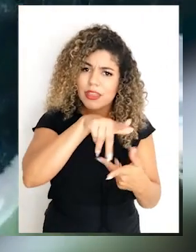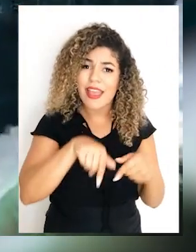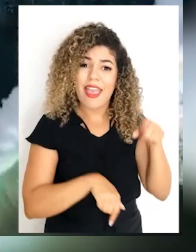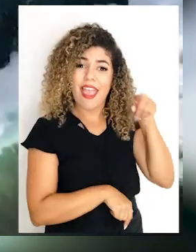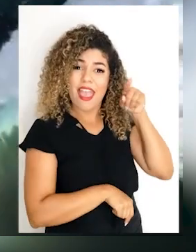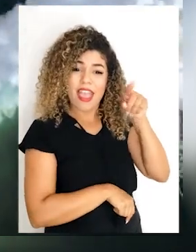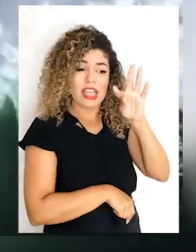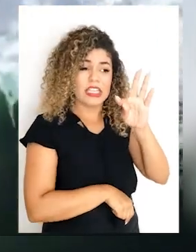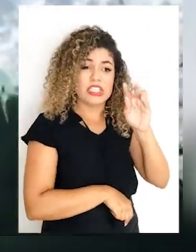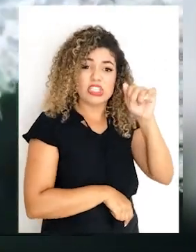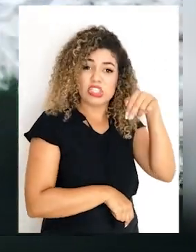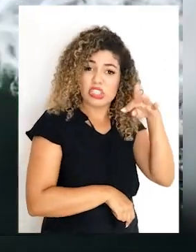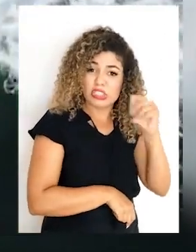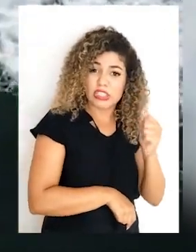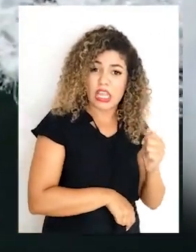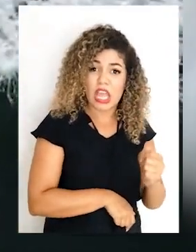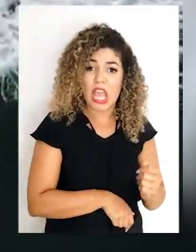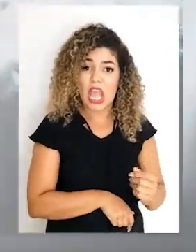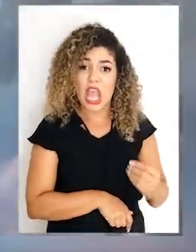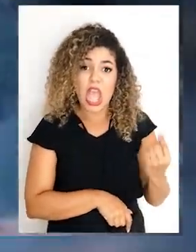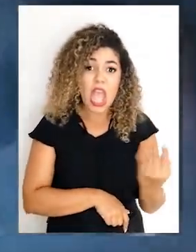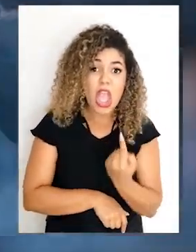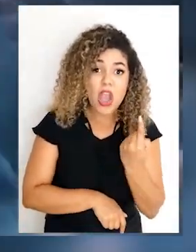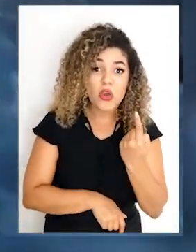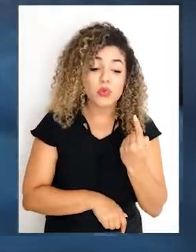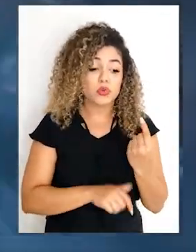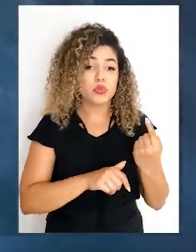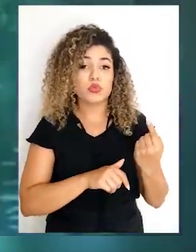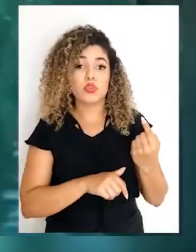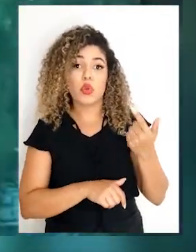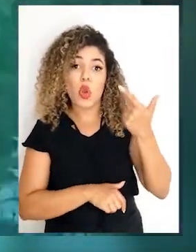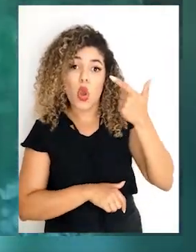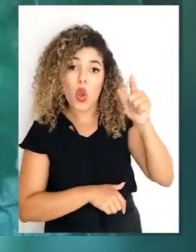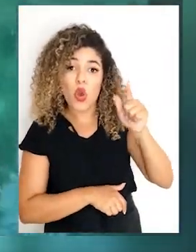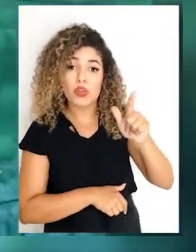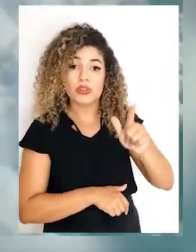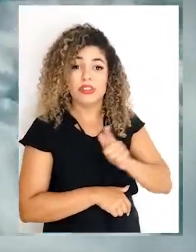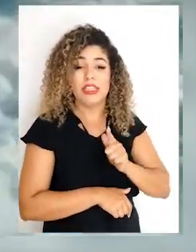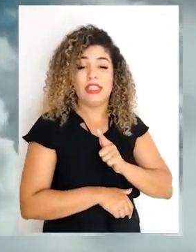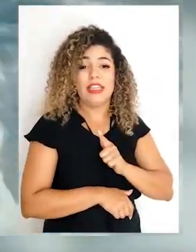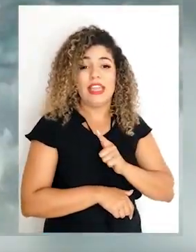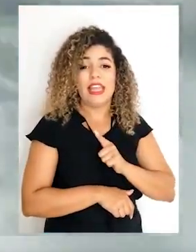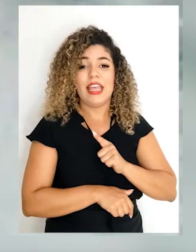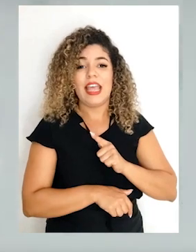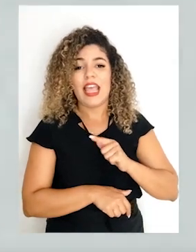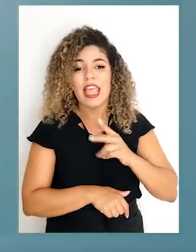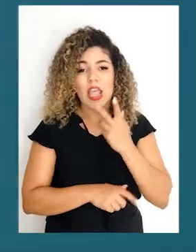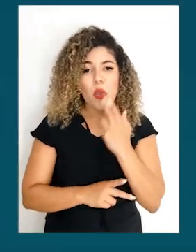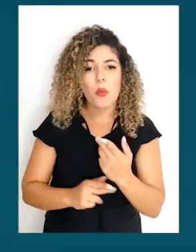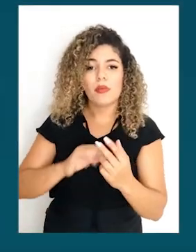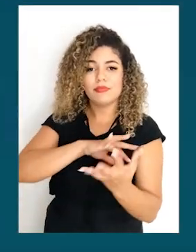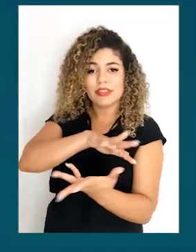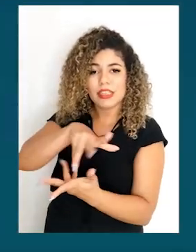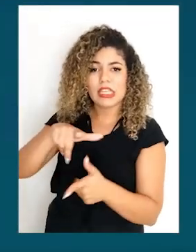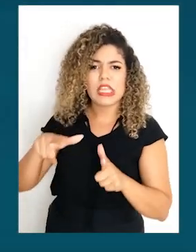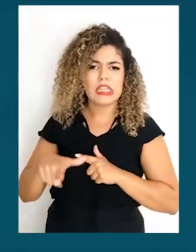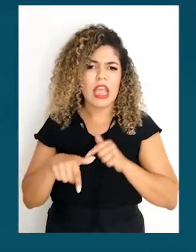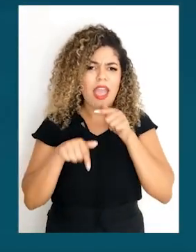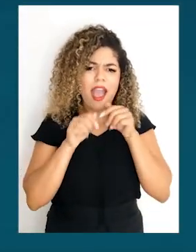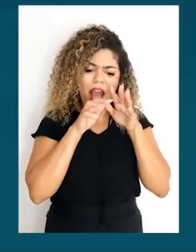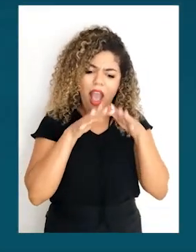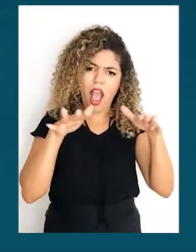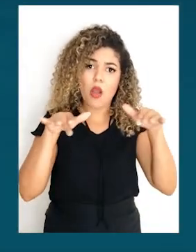nosso sistema solar, além da Terra, que possui rios, lagos e mares atualmente.